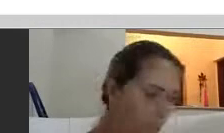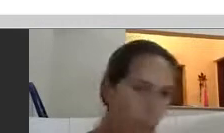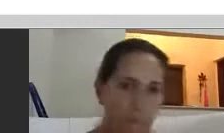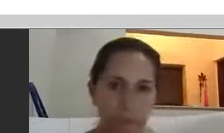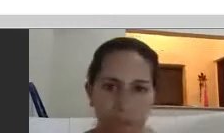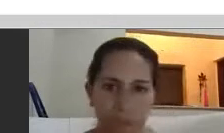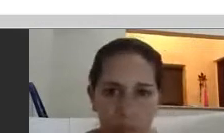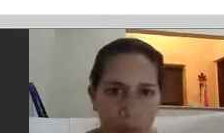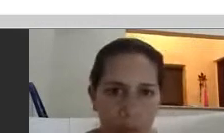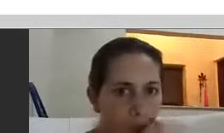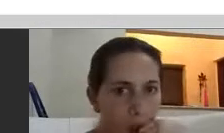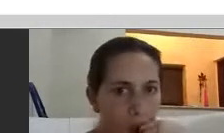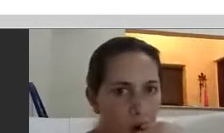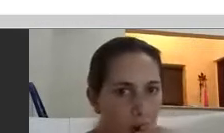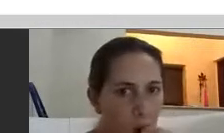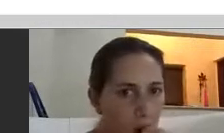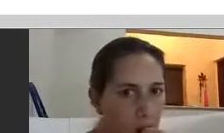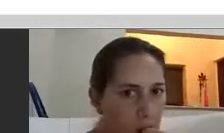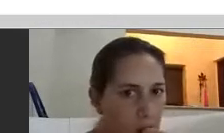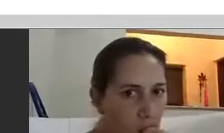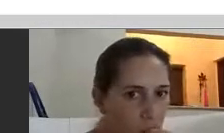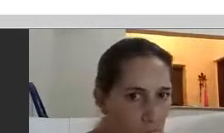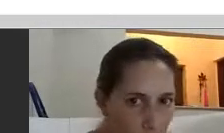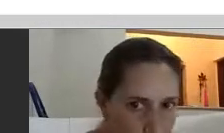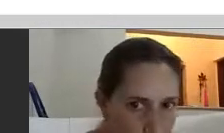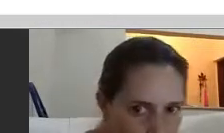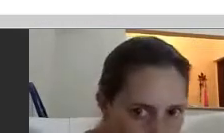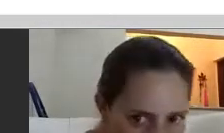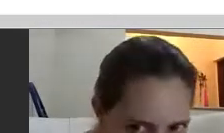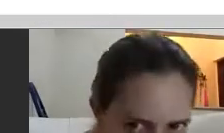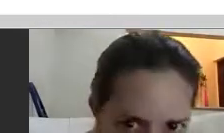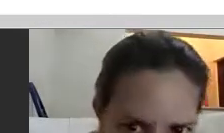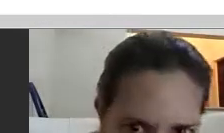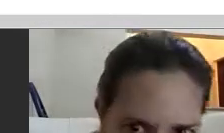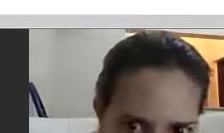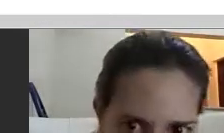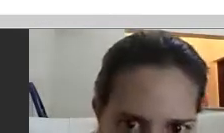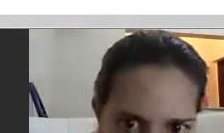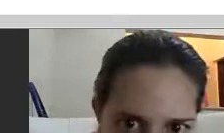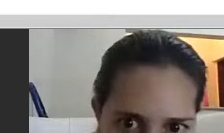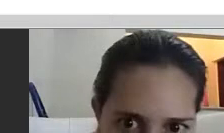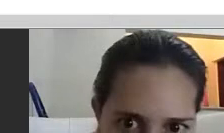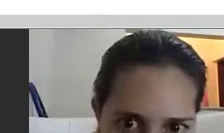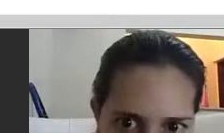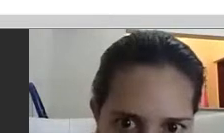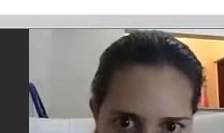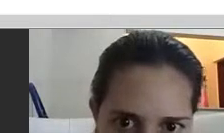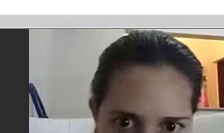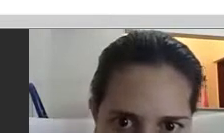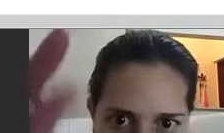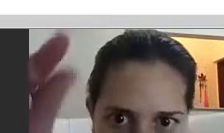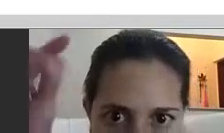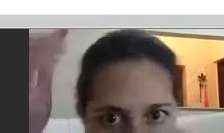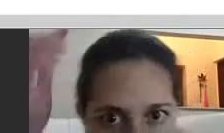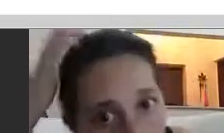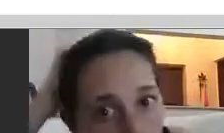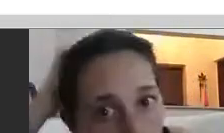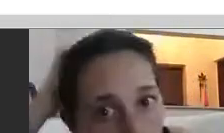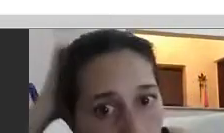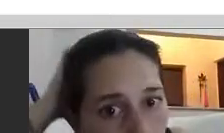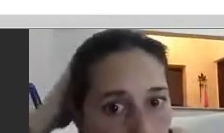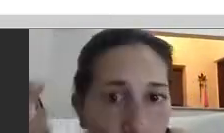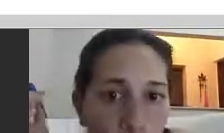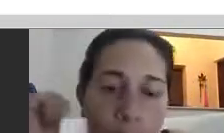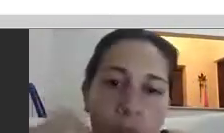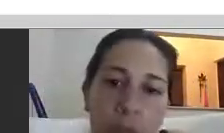terceira tabela. Não, porque aqui é modelo conceitual, não é obrigatório colocar todas, tá? No modelo lógico, sim.